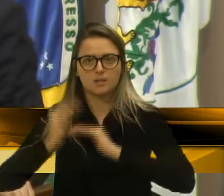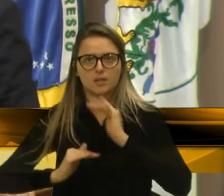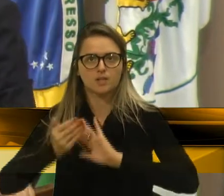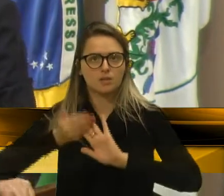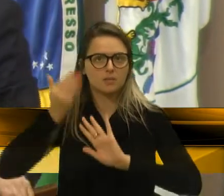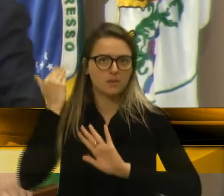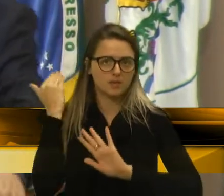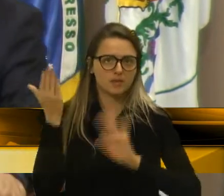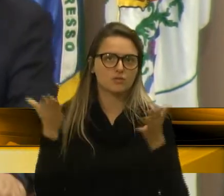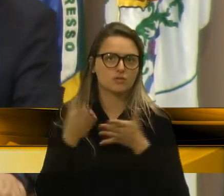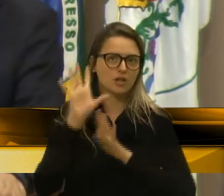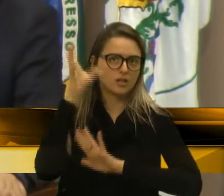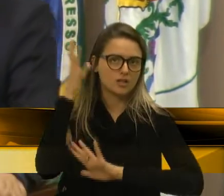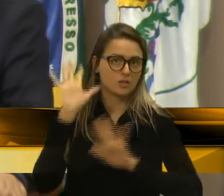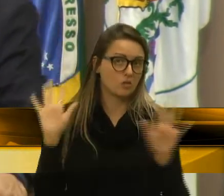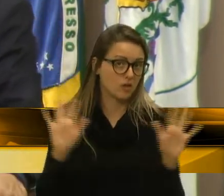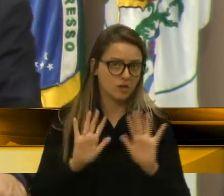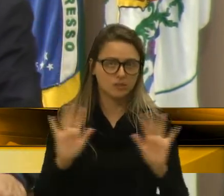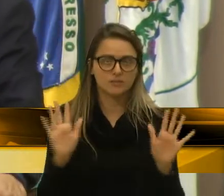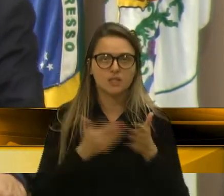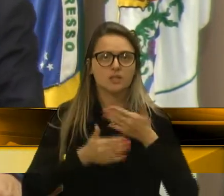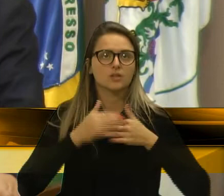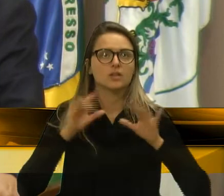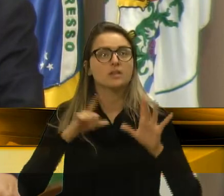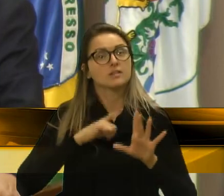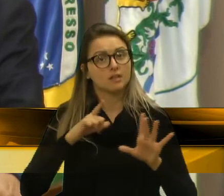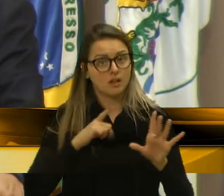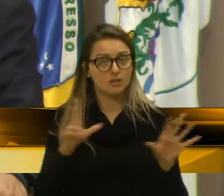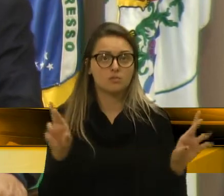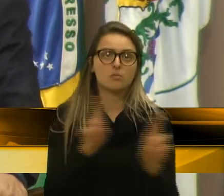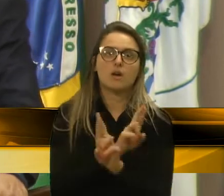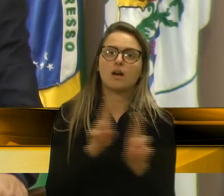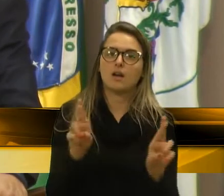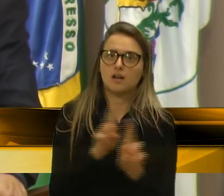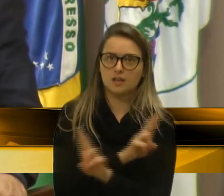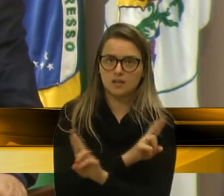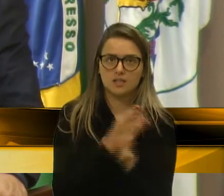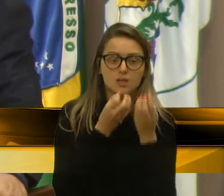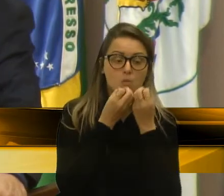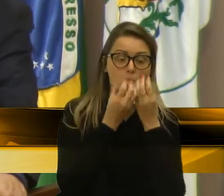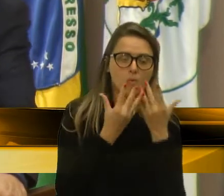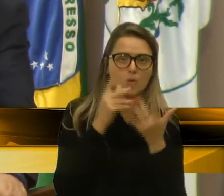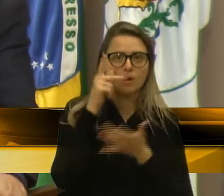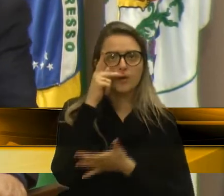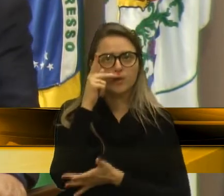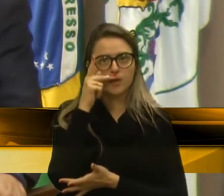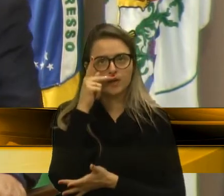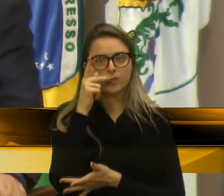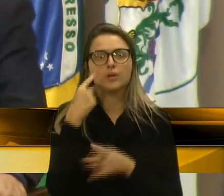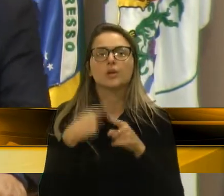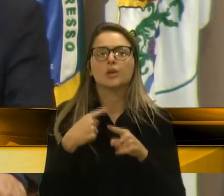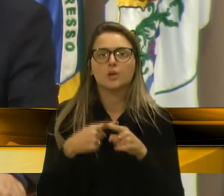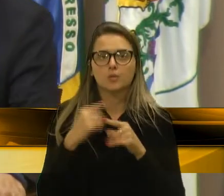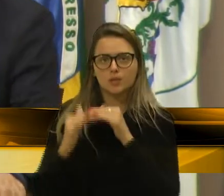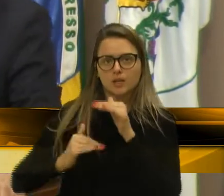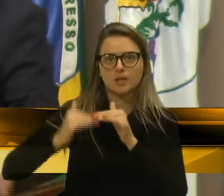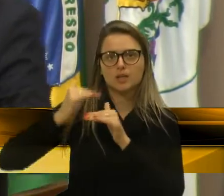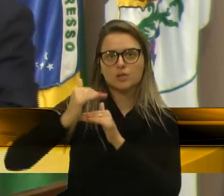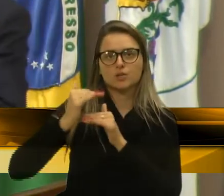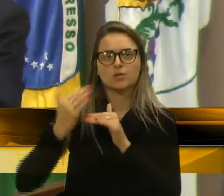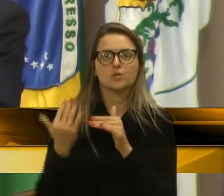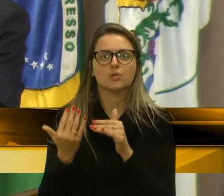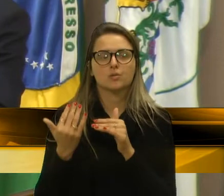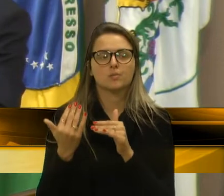está resolvido. Inclusive, tenho uma relação muito boa com o vereador Pedro Incerti, porque a gente supera